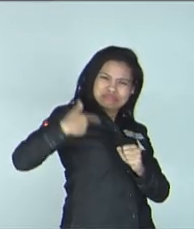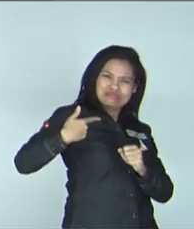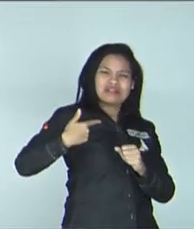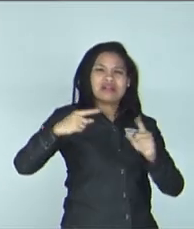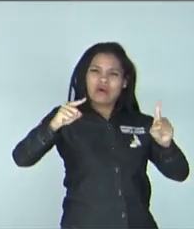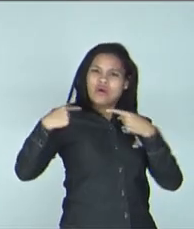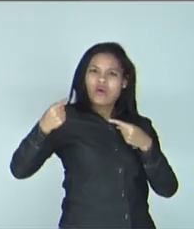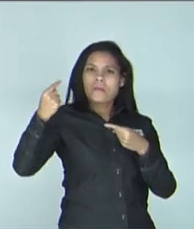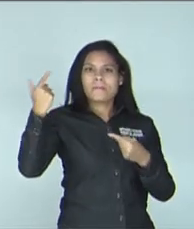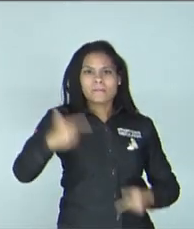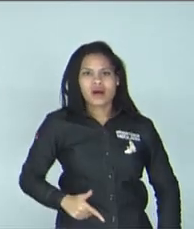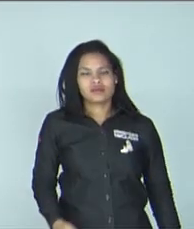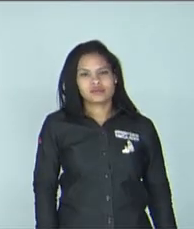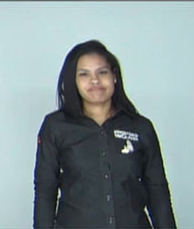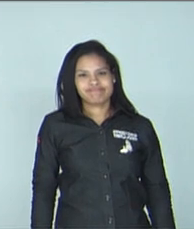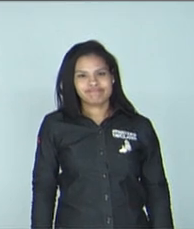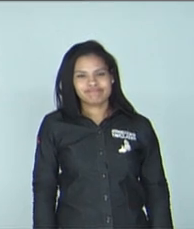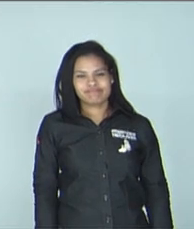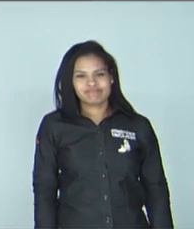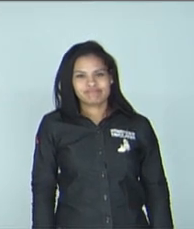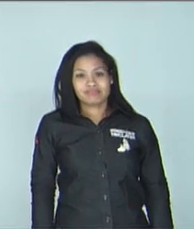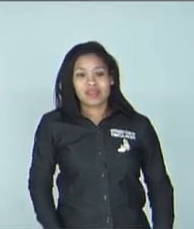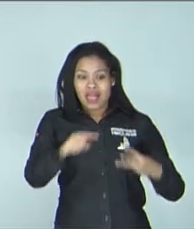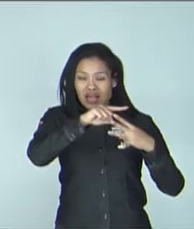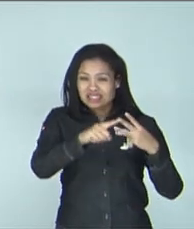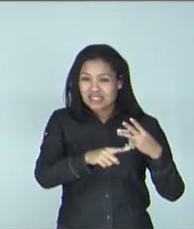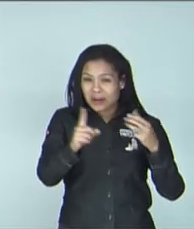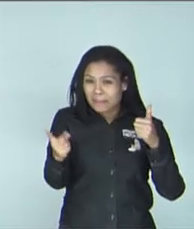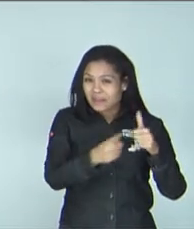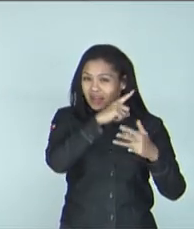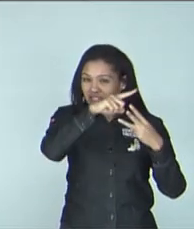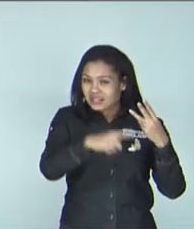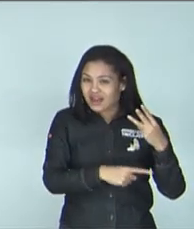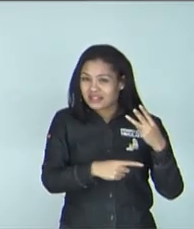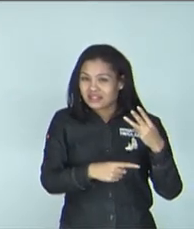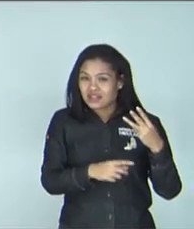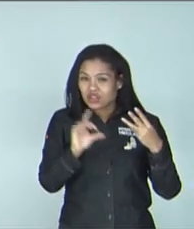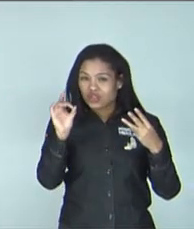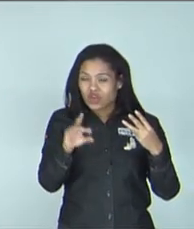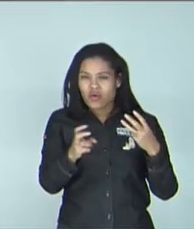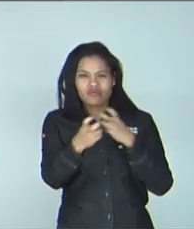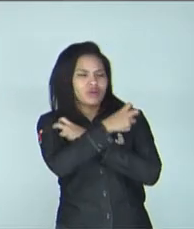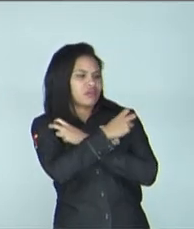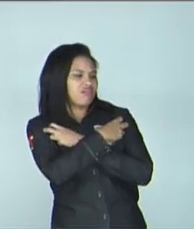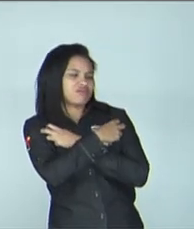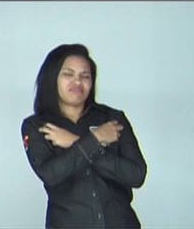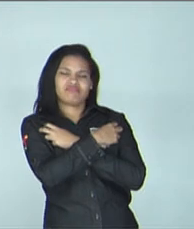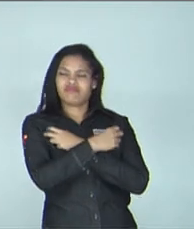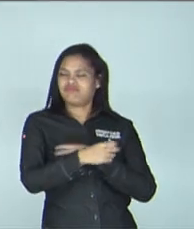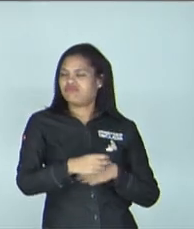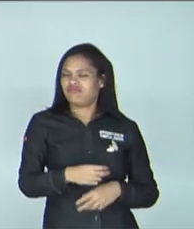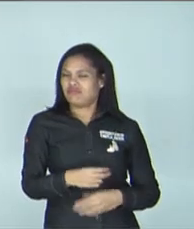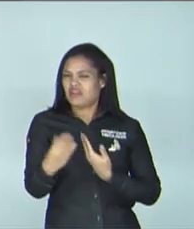hum e piolho e é três pragas não foram suficientes para mudar o